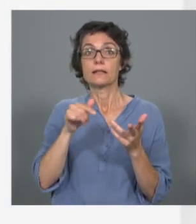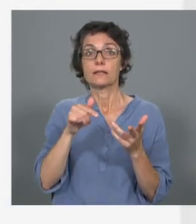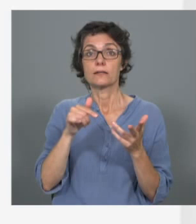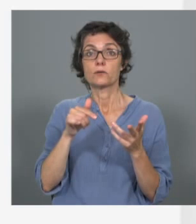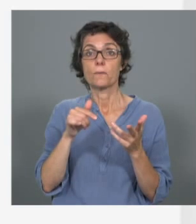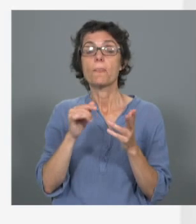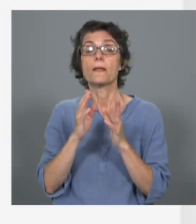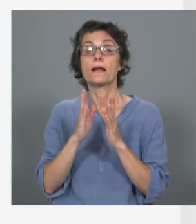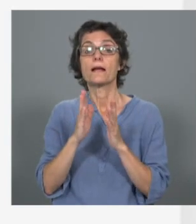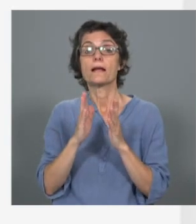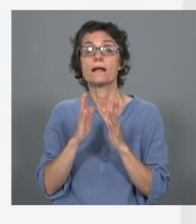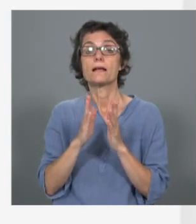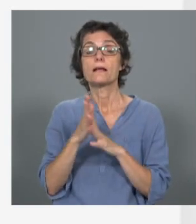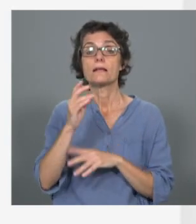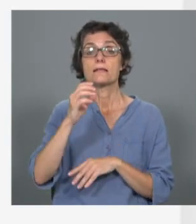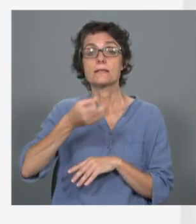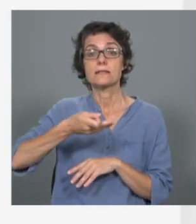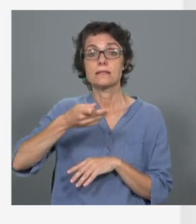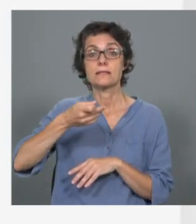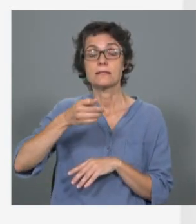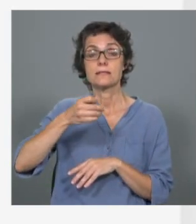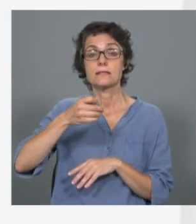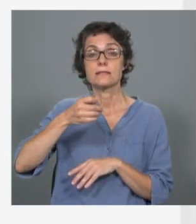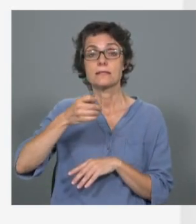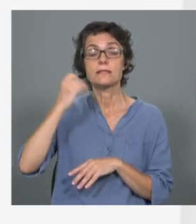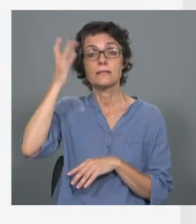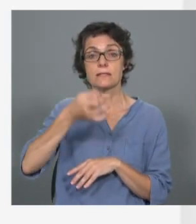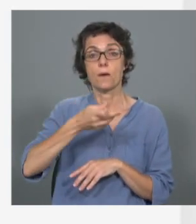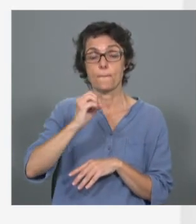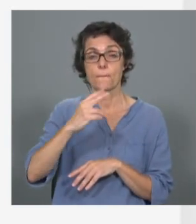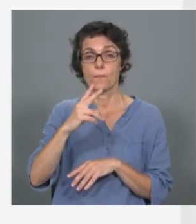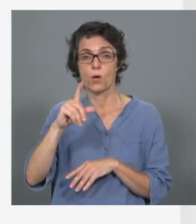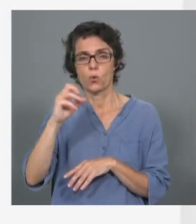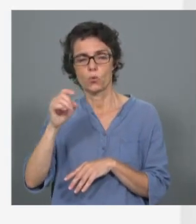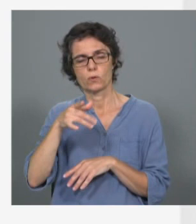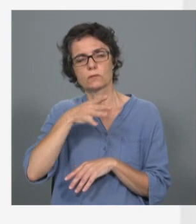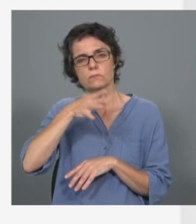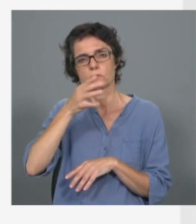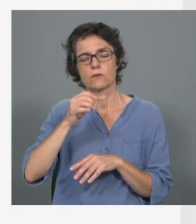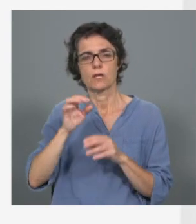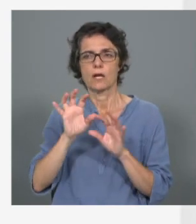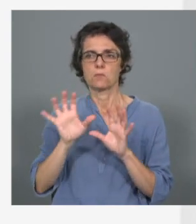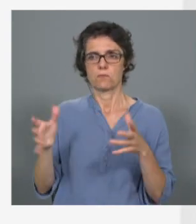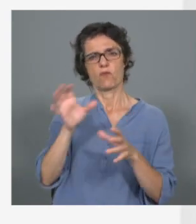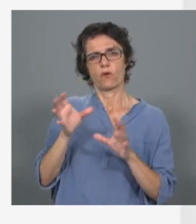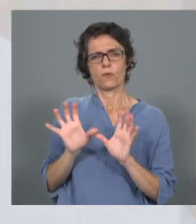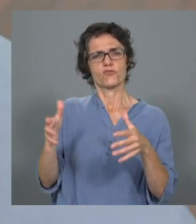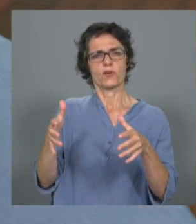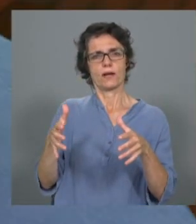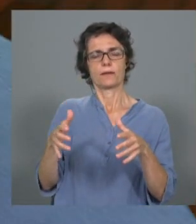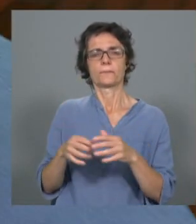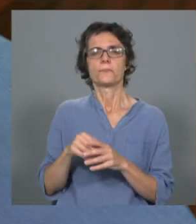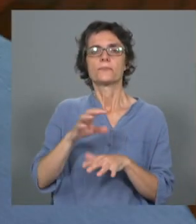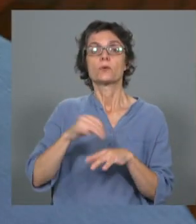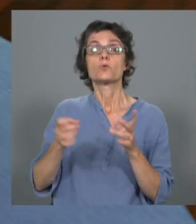falar propriamente em termos tão coletivos, mas mais individuais, pessoais. No fundo, ele está a falar para aquilo que era a